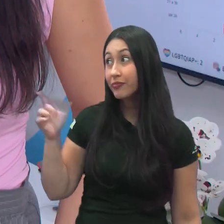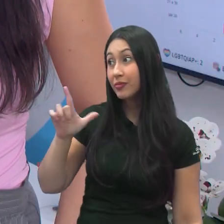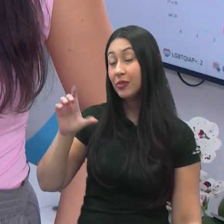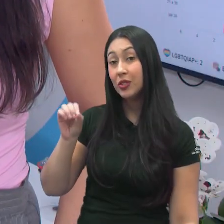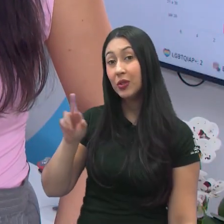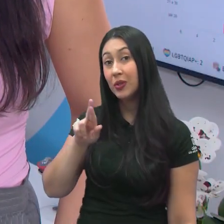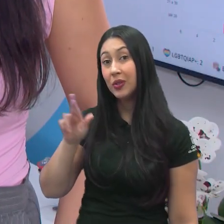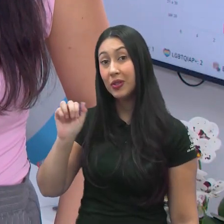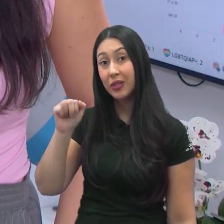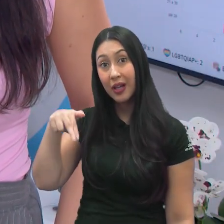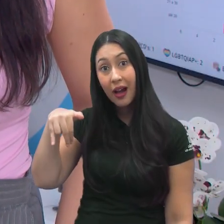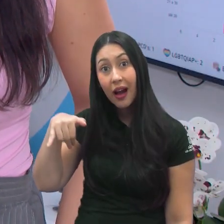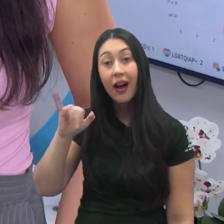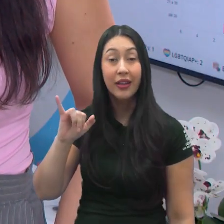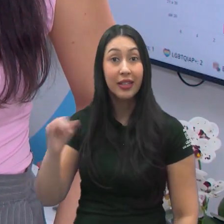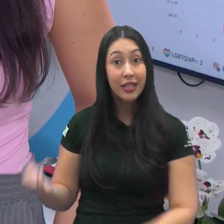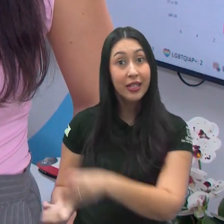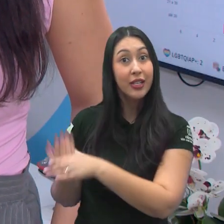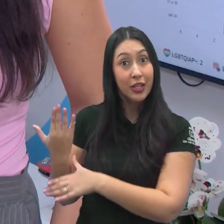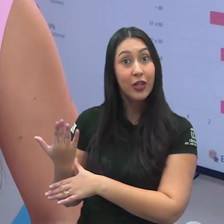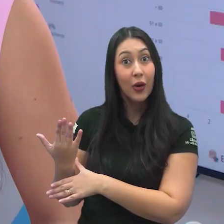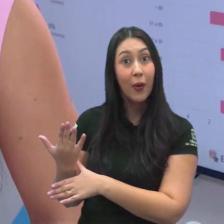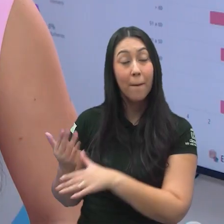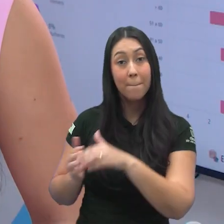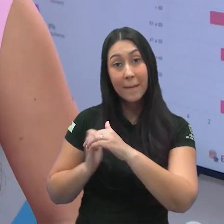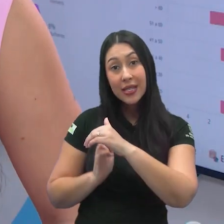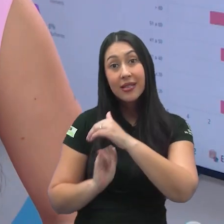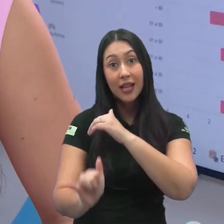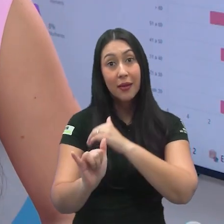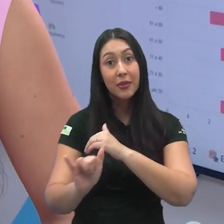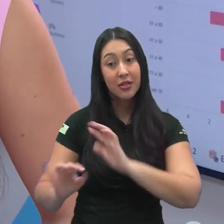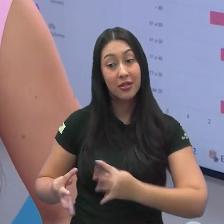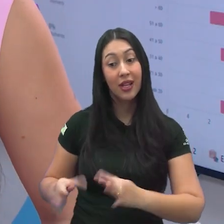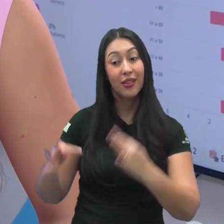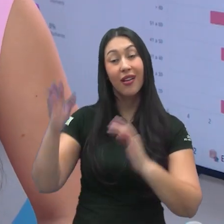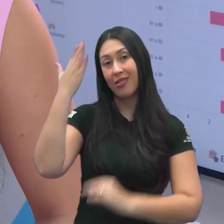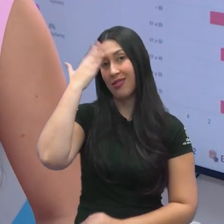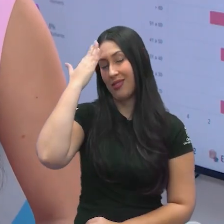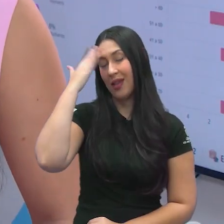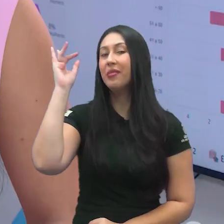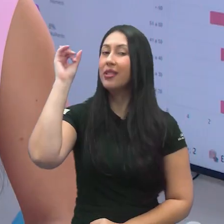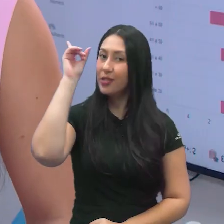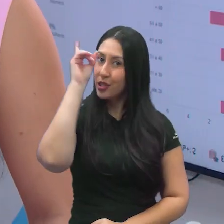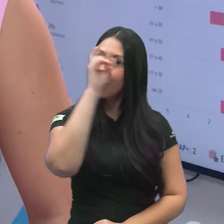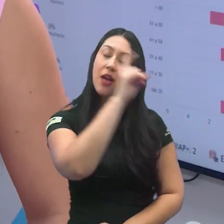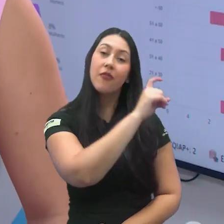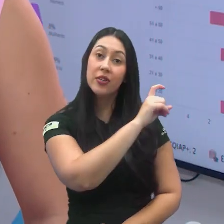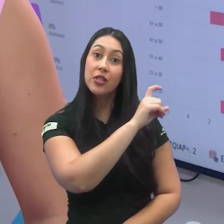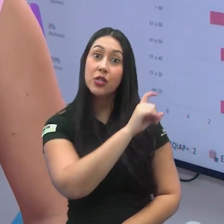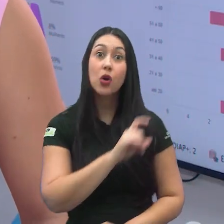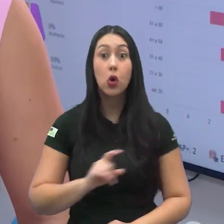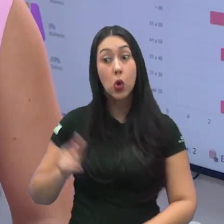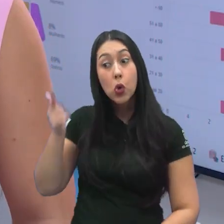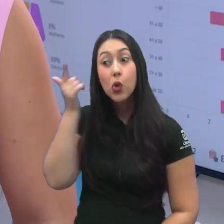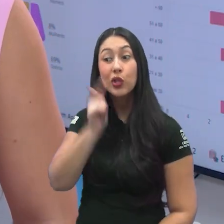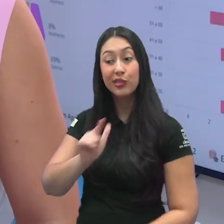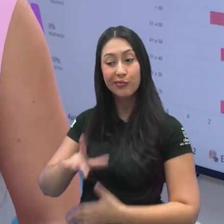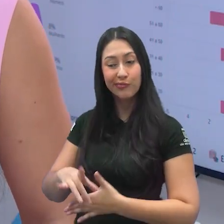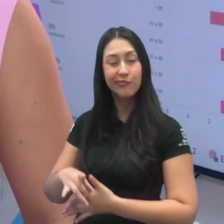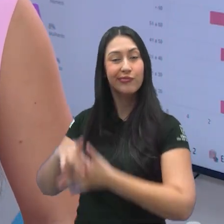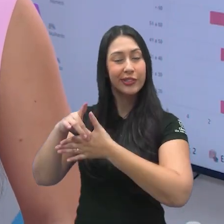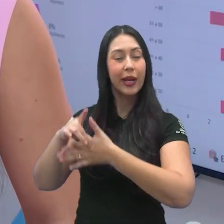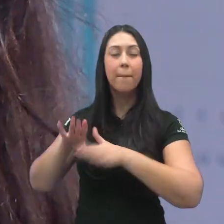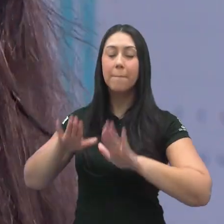Lohane, cofundadora de uma startup de tecnologia, sabe o quão complicado é ser mulher nessa área. Até alcançar um cargo